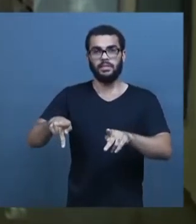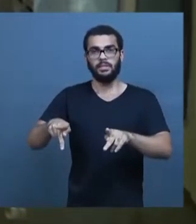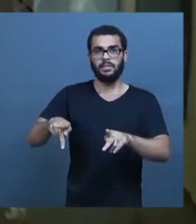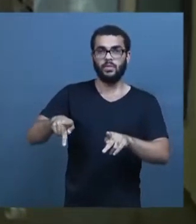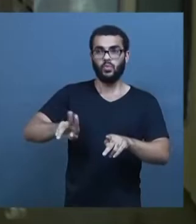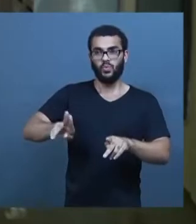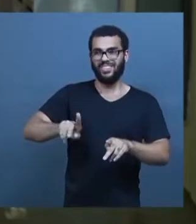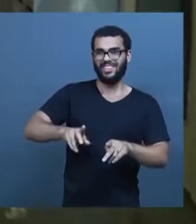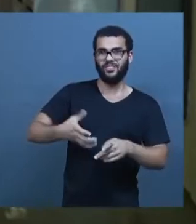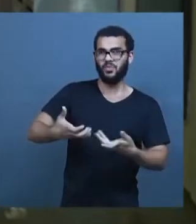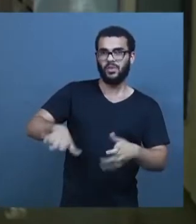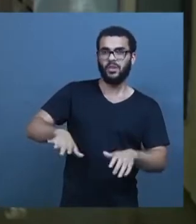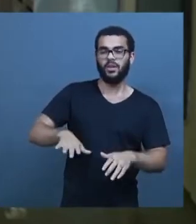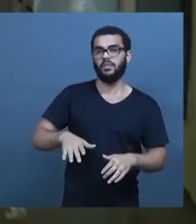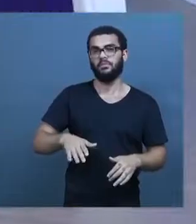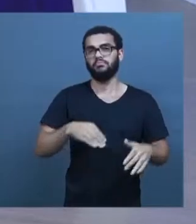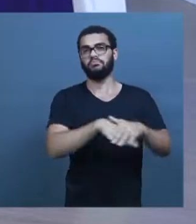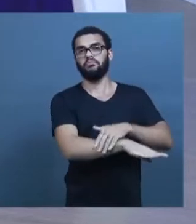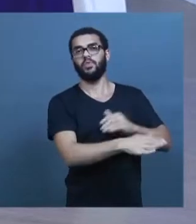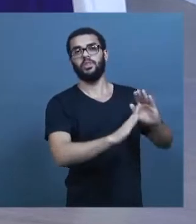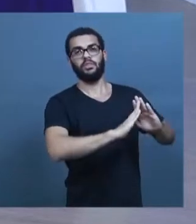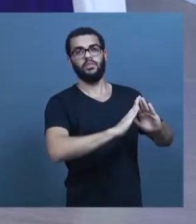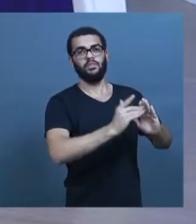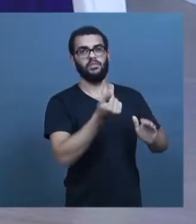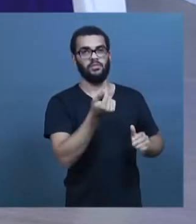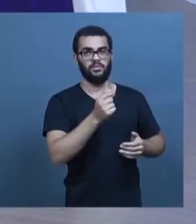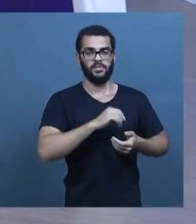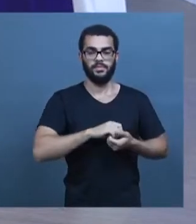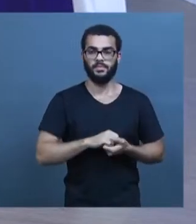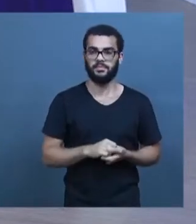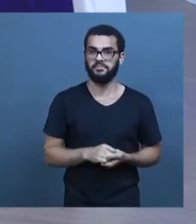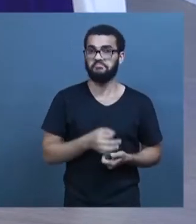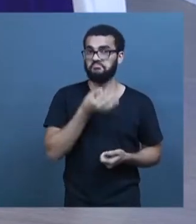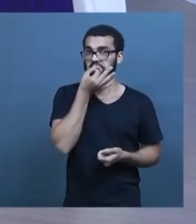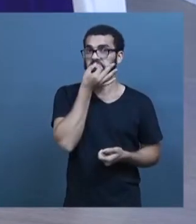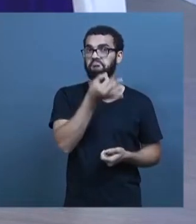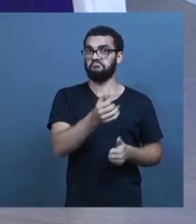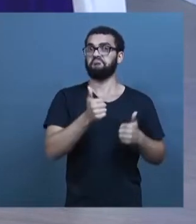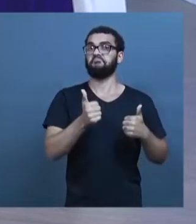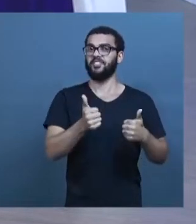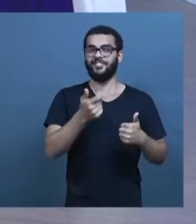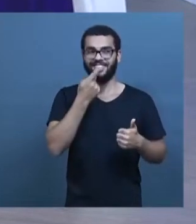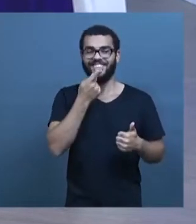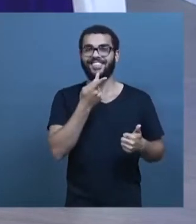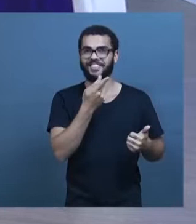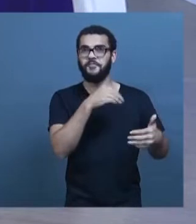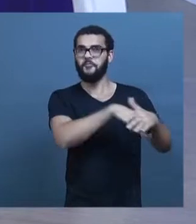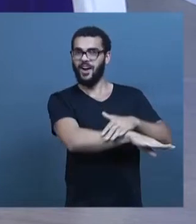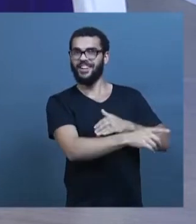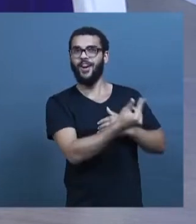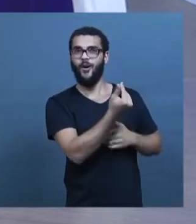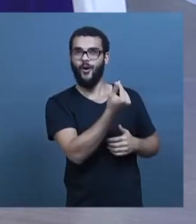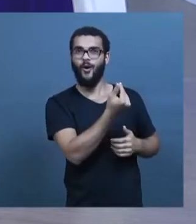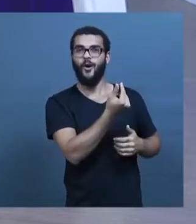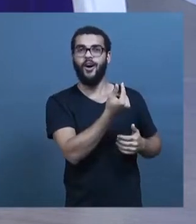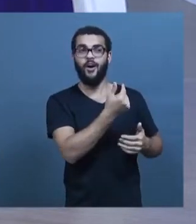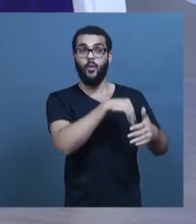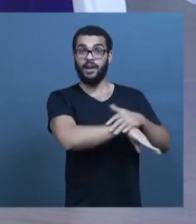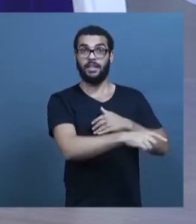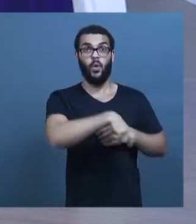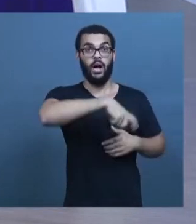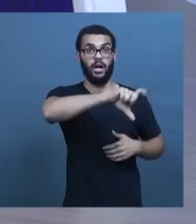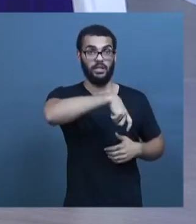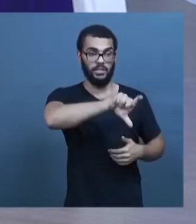risco. Então é esse tipo de dica que a gente... Boa dica essa de guardar o cartão de crédito em casa na hora de ir ao shopping, né? Para quem não